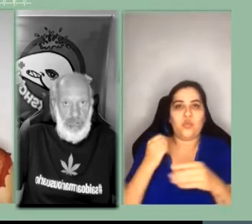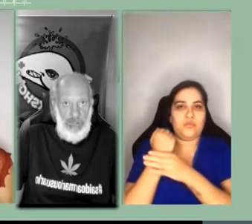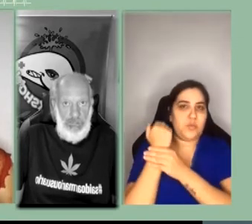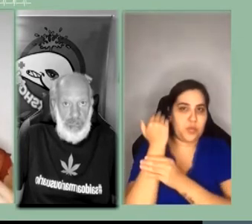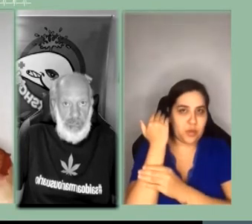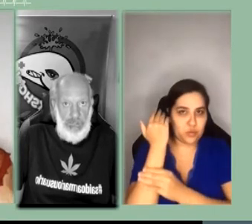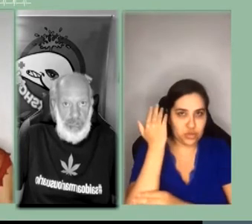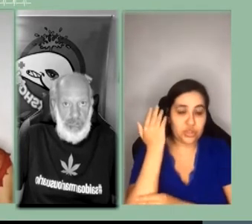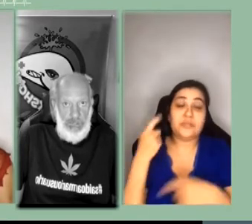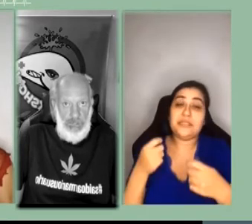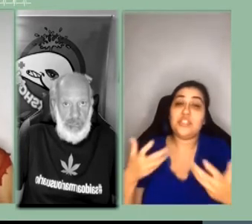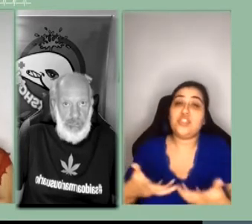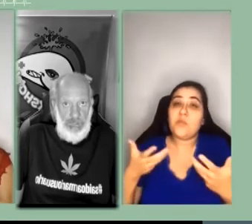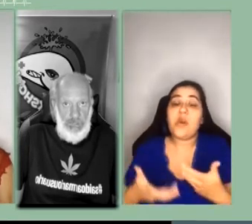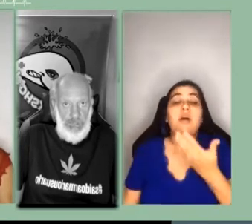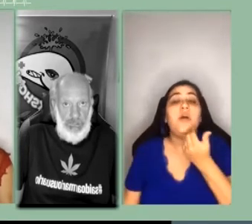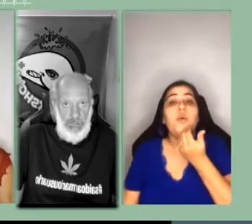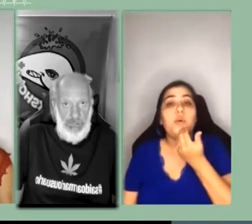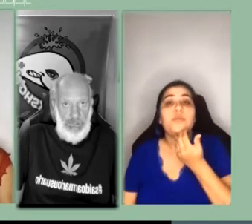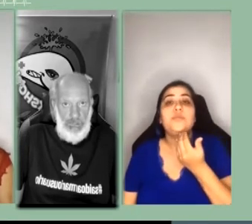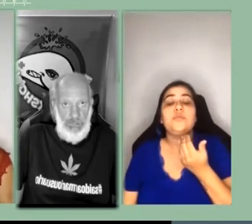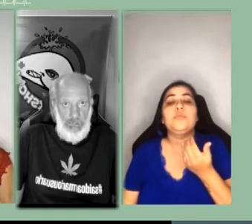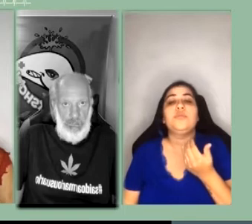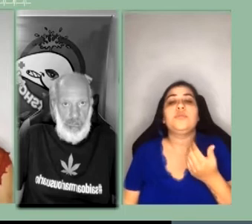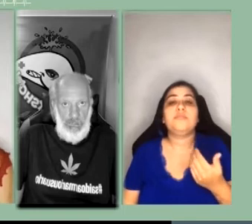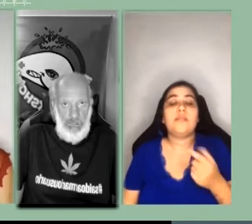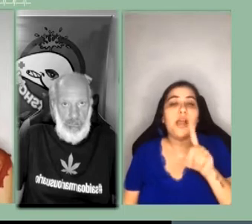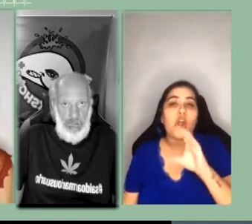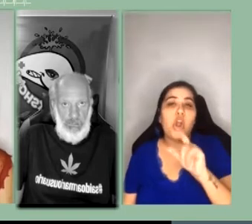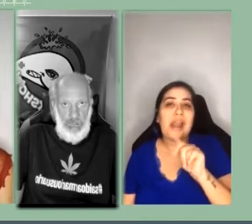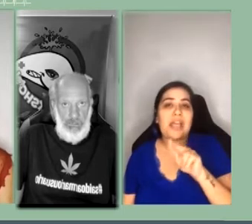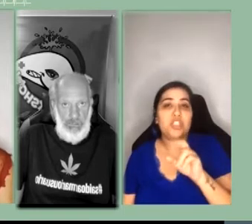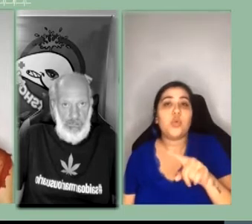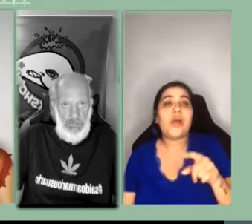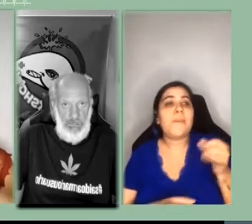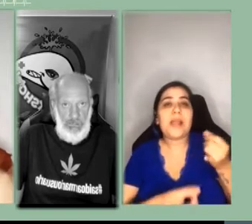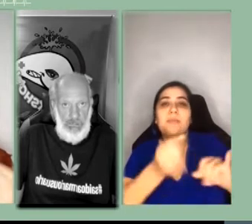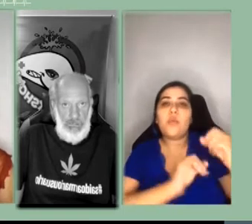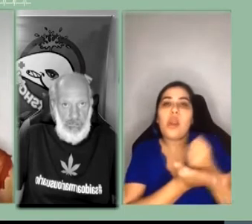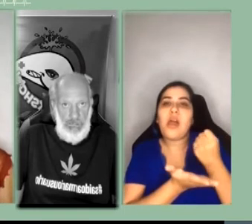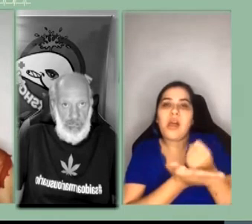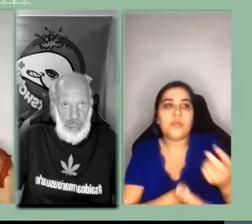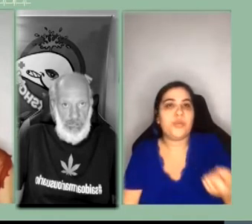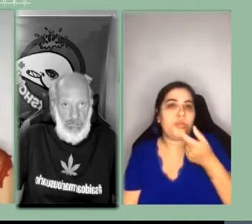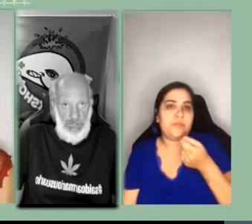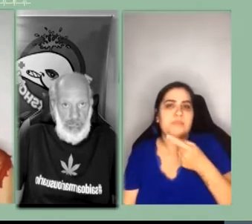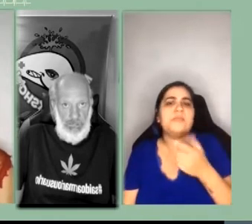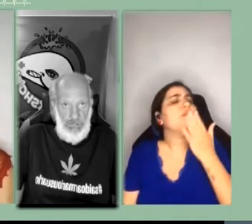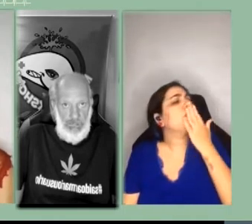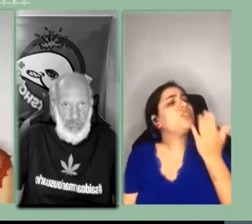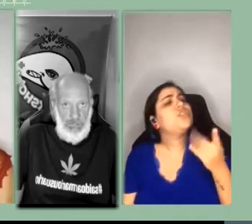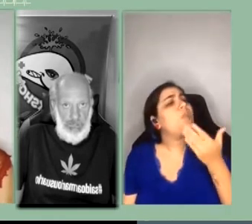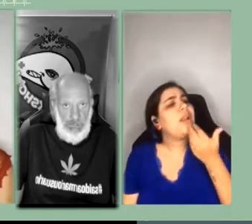tem que estimular o consumo de colágeno também manipulado. E aí, fora que tipo de alimento tem